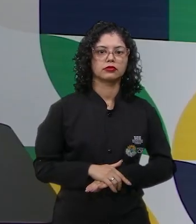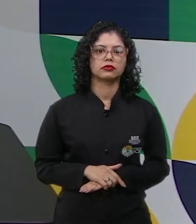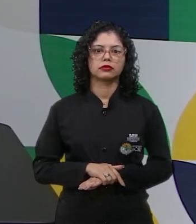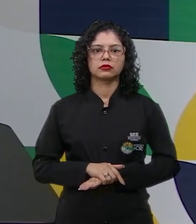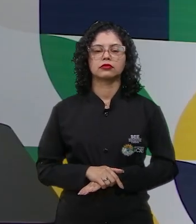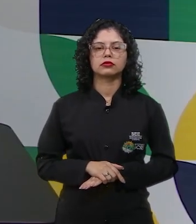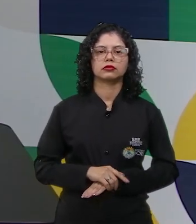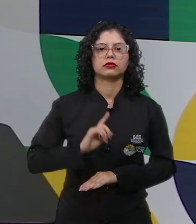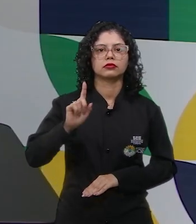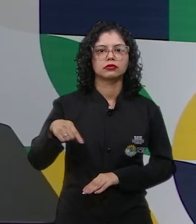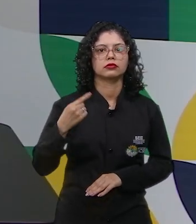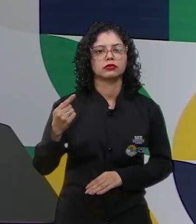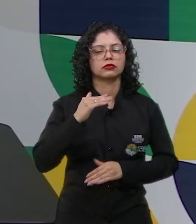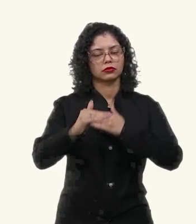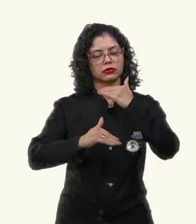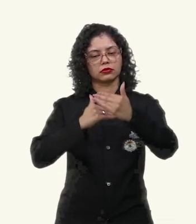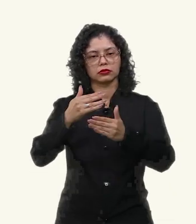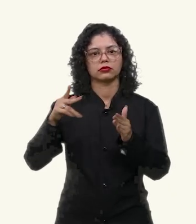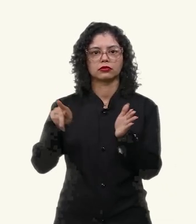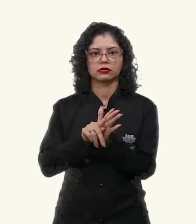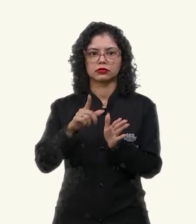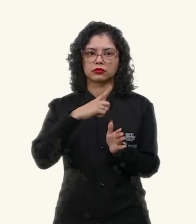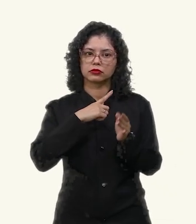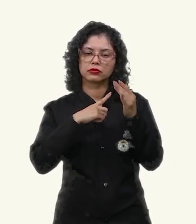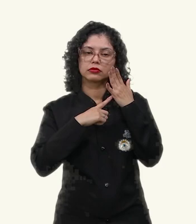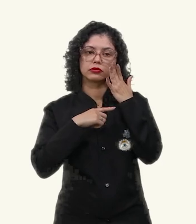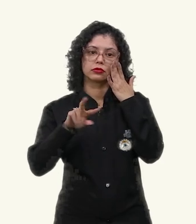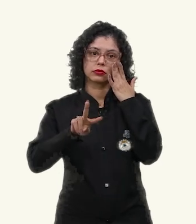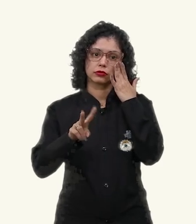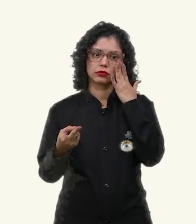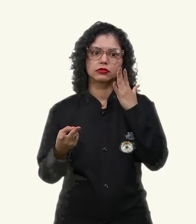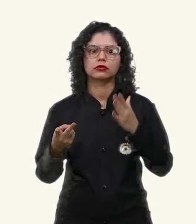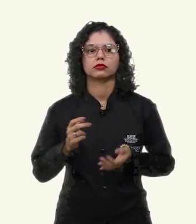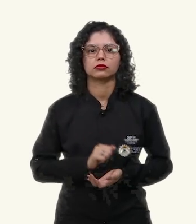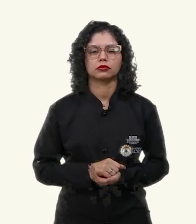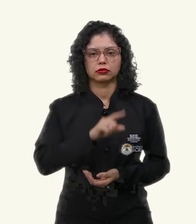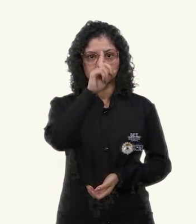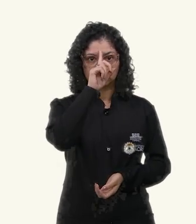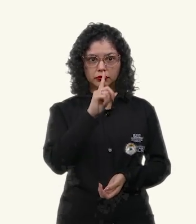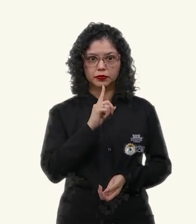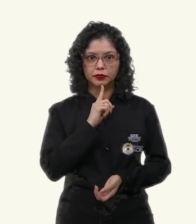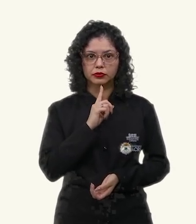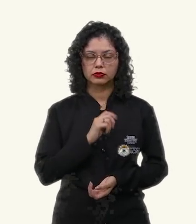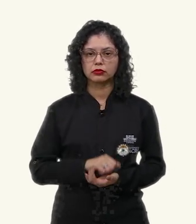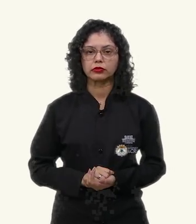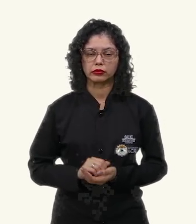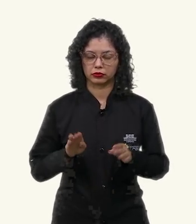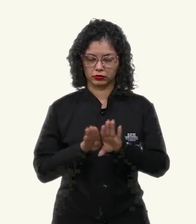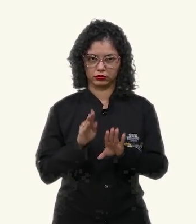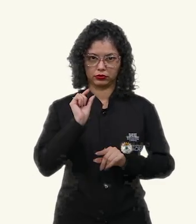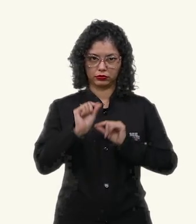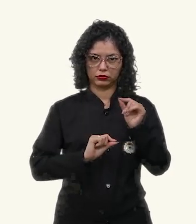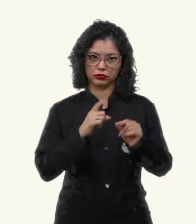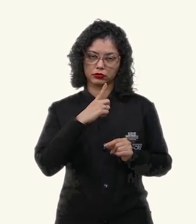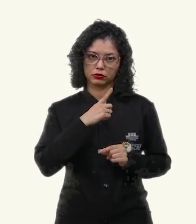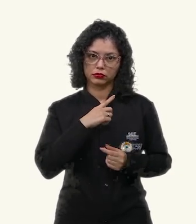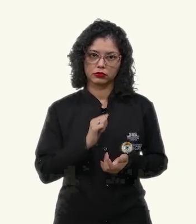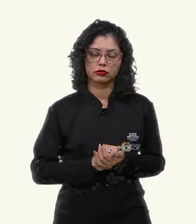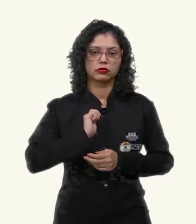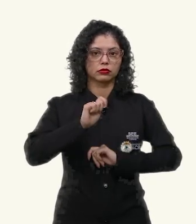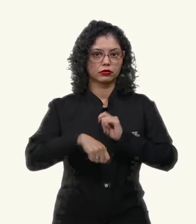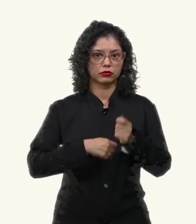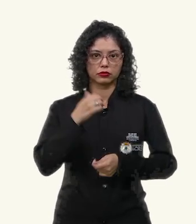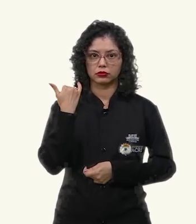aí depois que faz todo esse processo, a gente vai ter a conversão, né? Então essa imagem e esse som vão virar o quê? Sinais